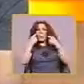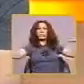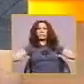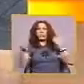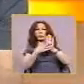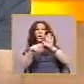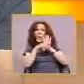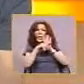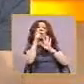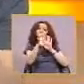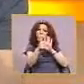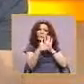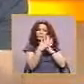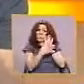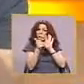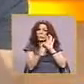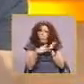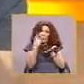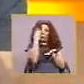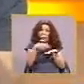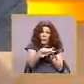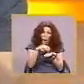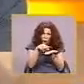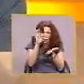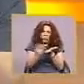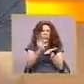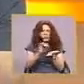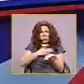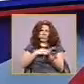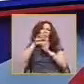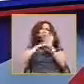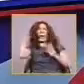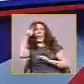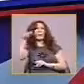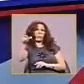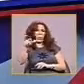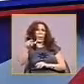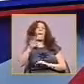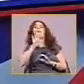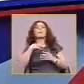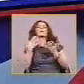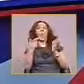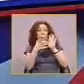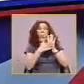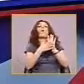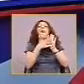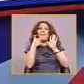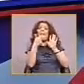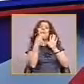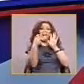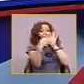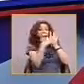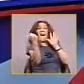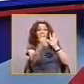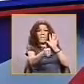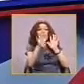explícita. E, portanto, é um princípio básico, um princípio basilar, constitutivo da República Portuguesa. Está aí por cumprir. Daí que não faça muito sentido. Está aí por cumprir. Daí que não faça